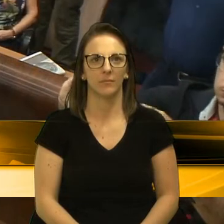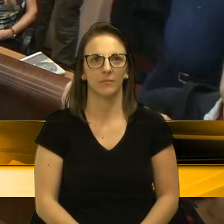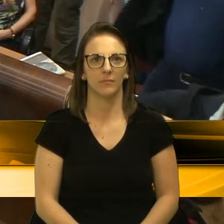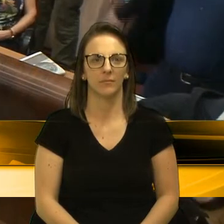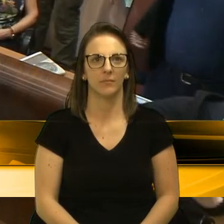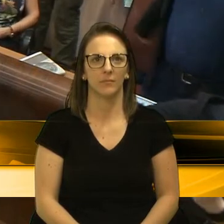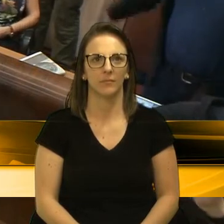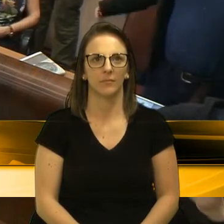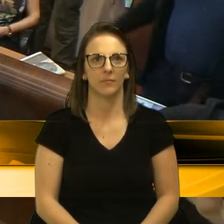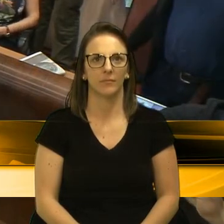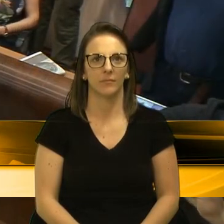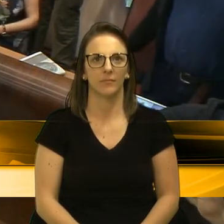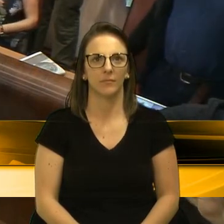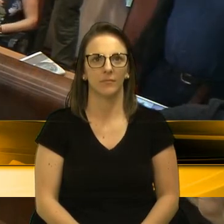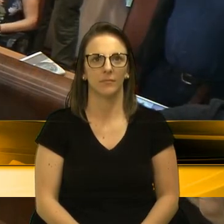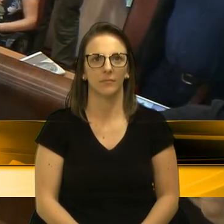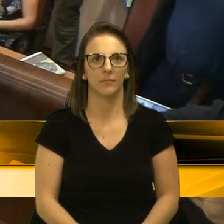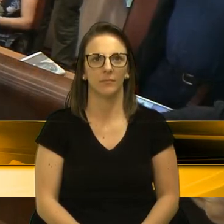Pessoal,